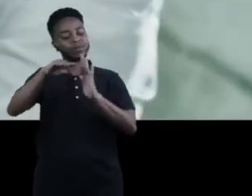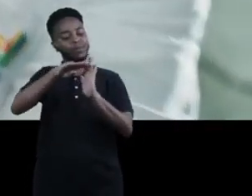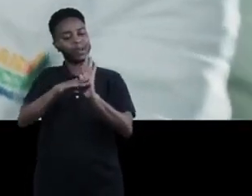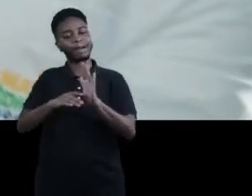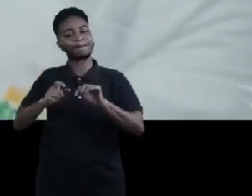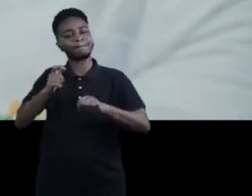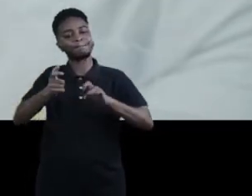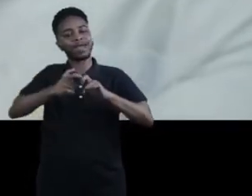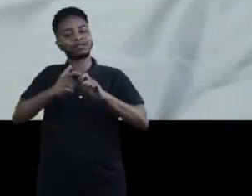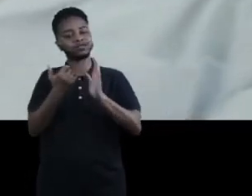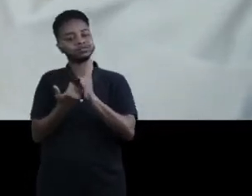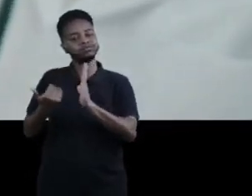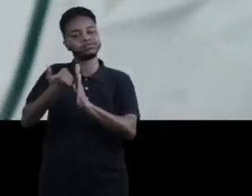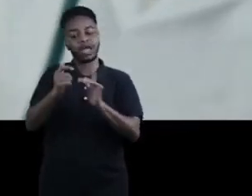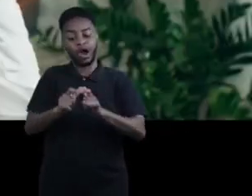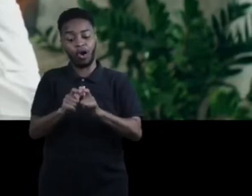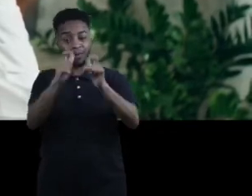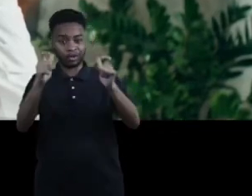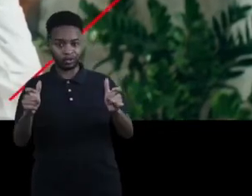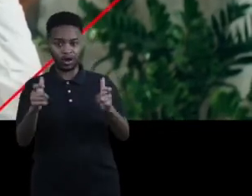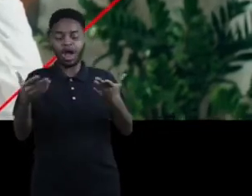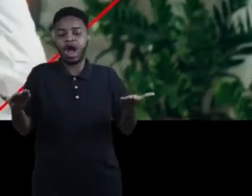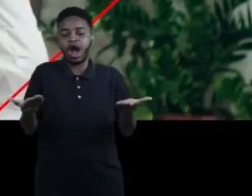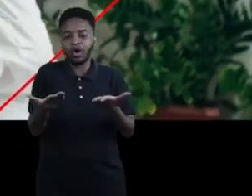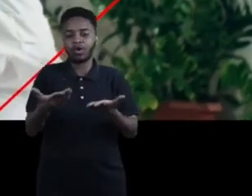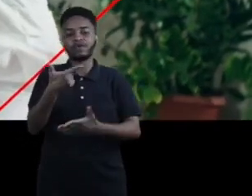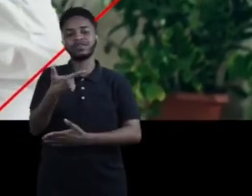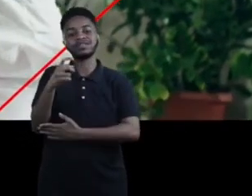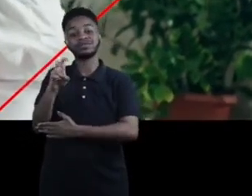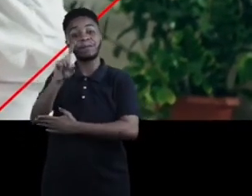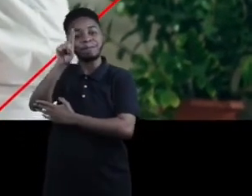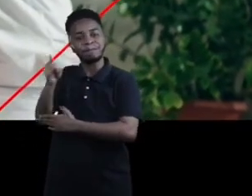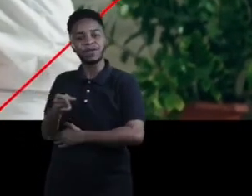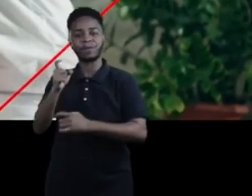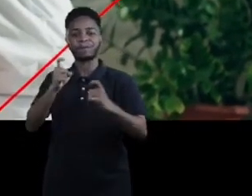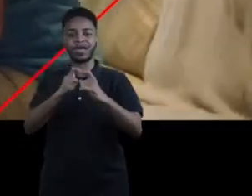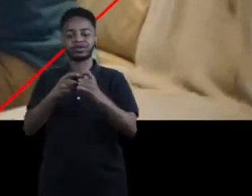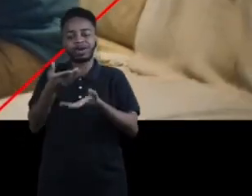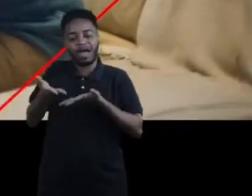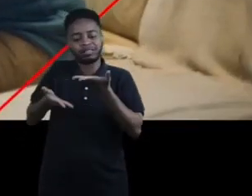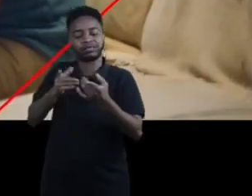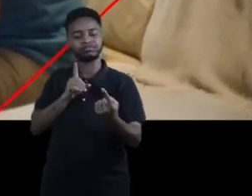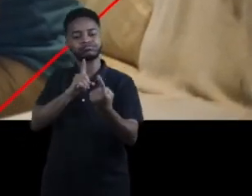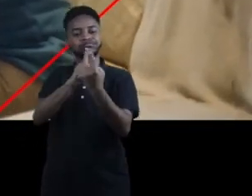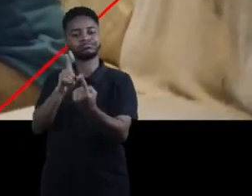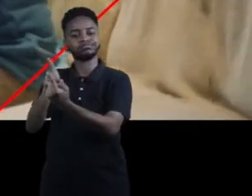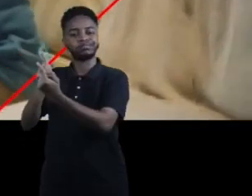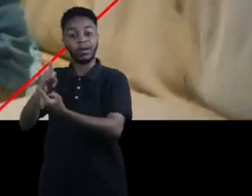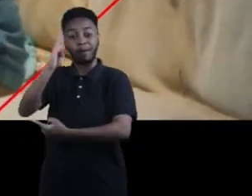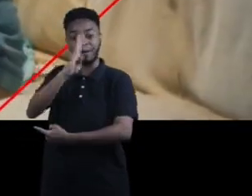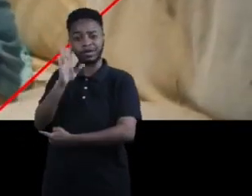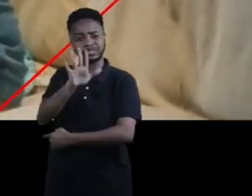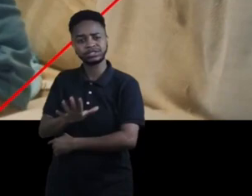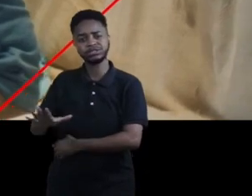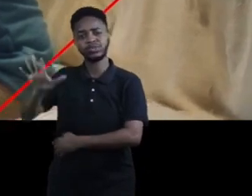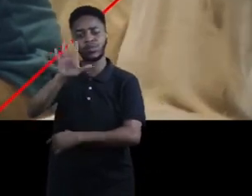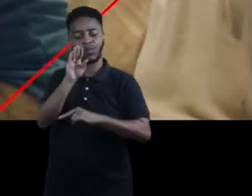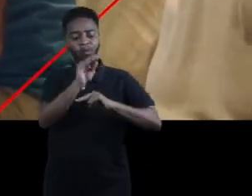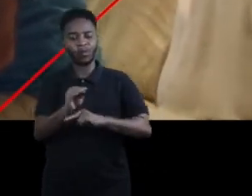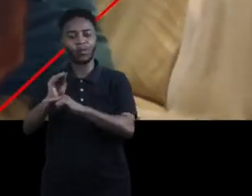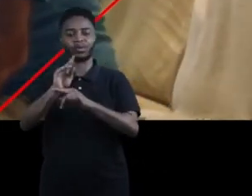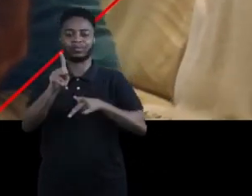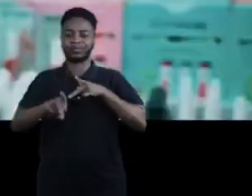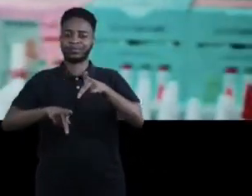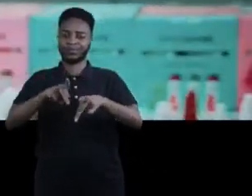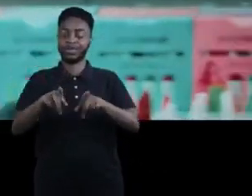Mais Médicos foi ampliado. Agora, são mais de 25 mil médicos atendendo por todo o Brasil, cuidando da